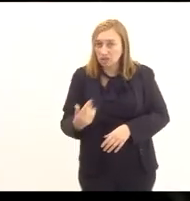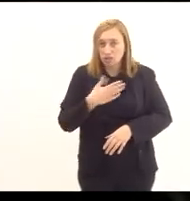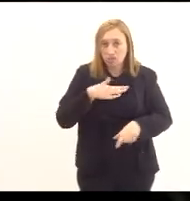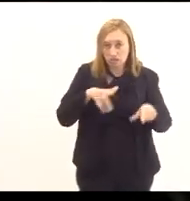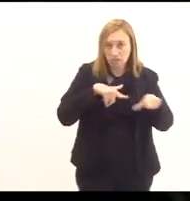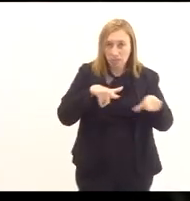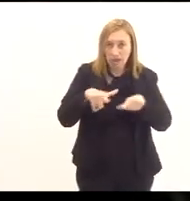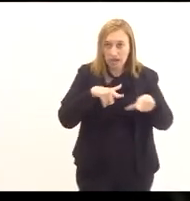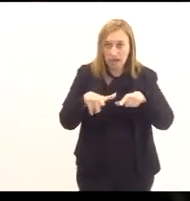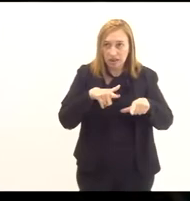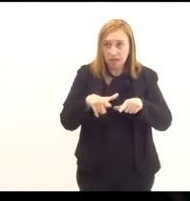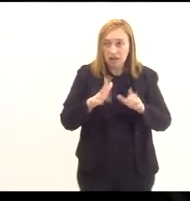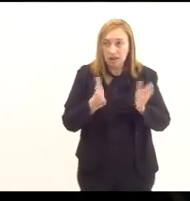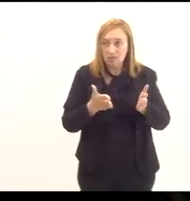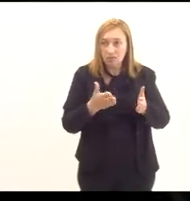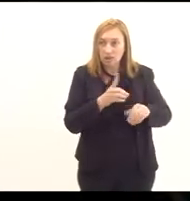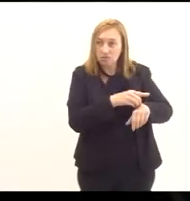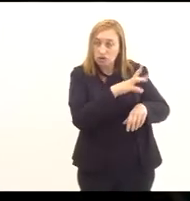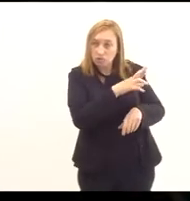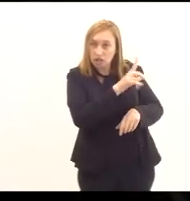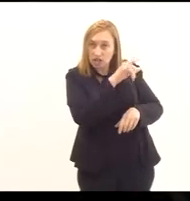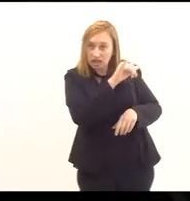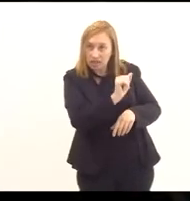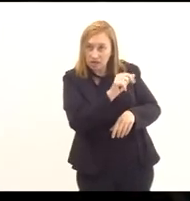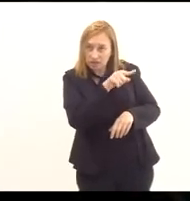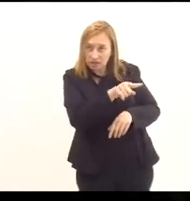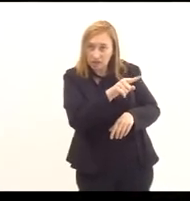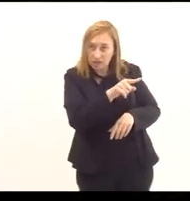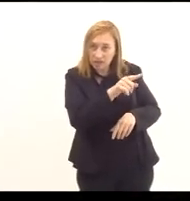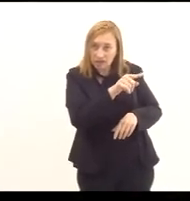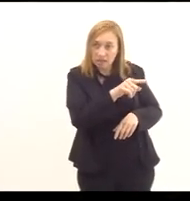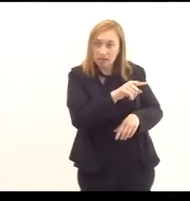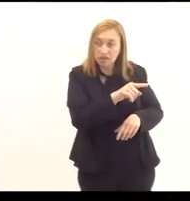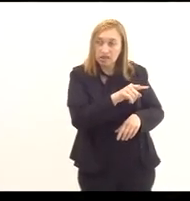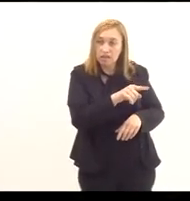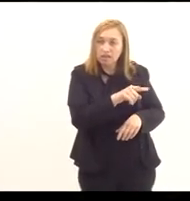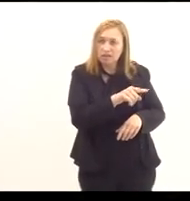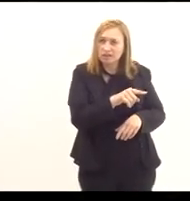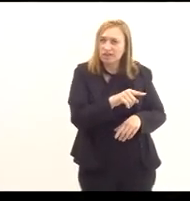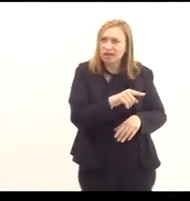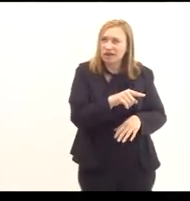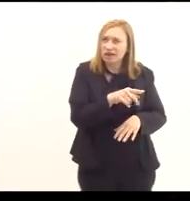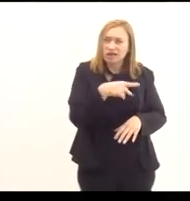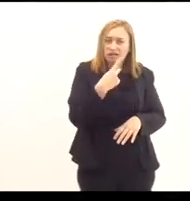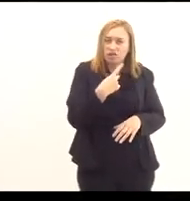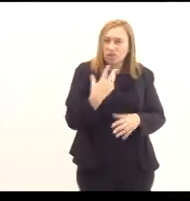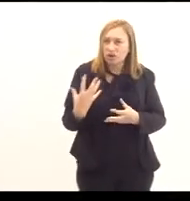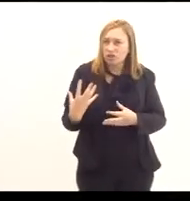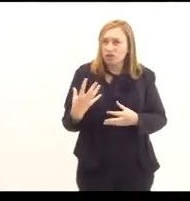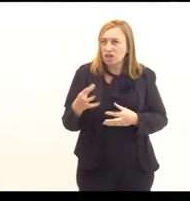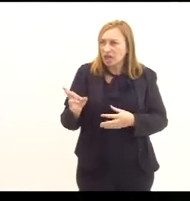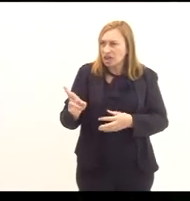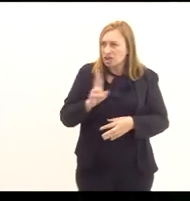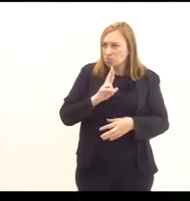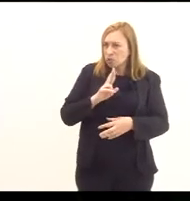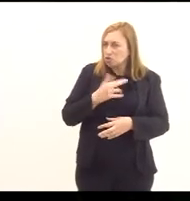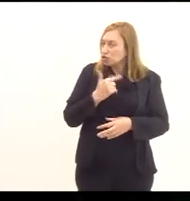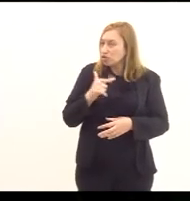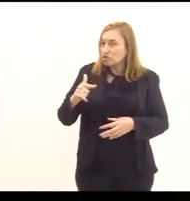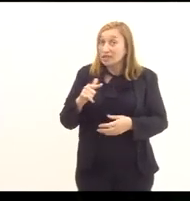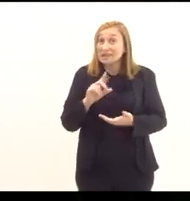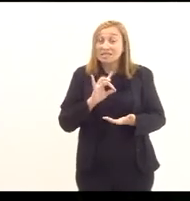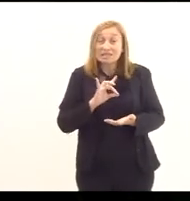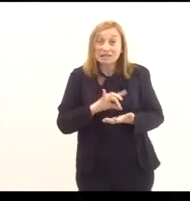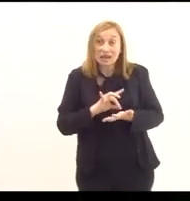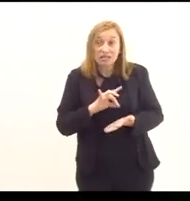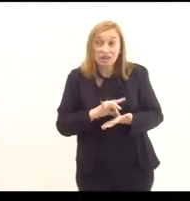e a titular é a doutora Lívia e adotar de ver me passou que nem a gente nem recebeu respostas que